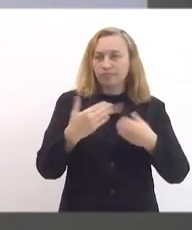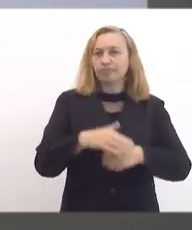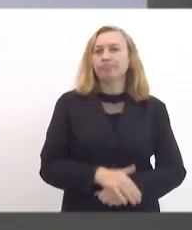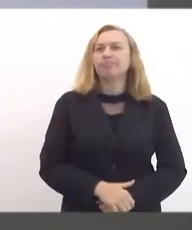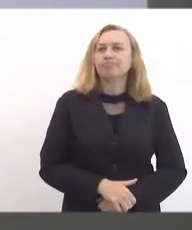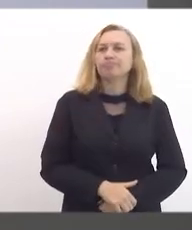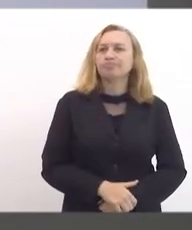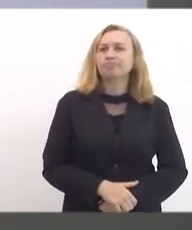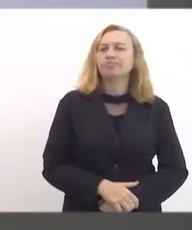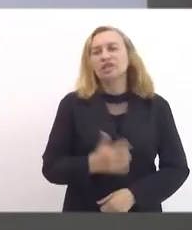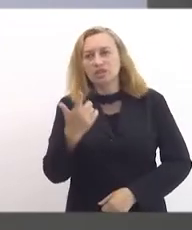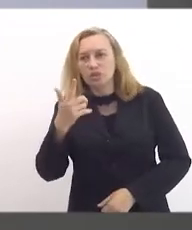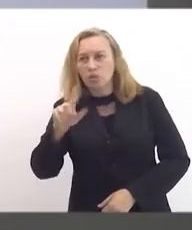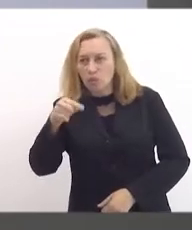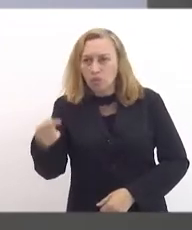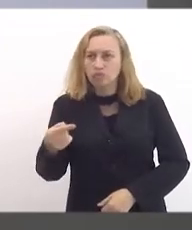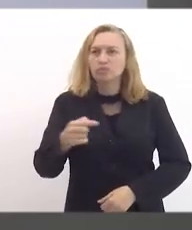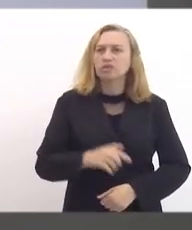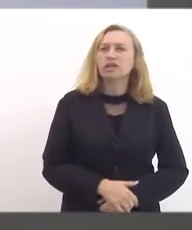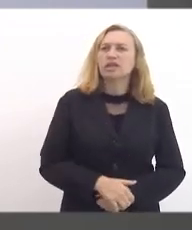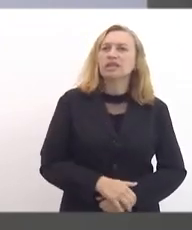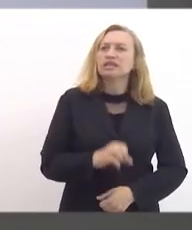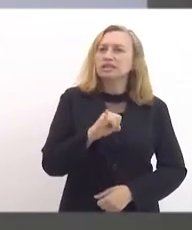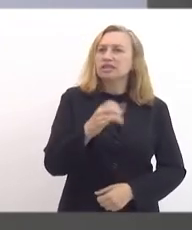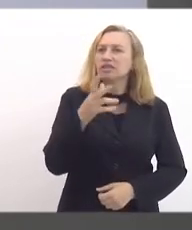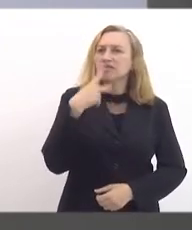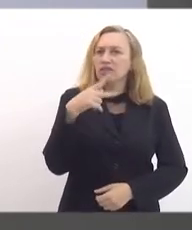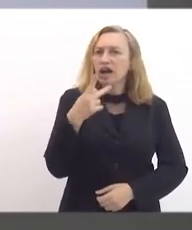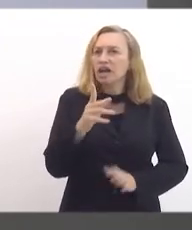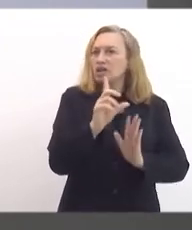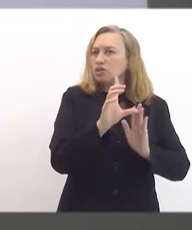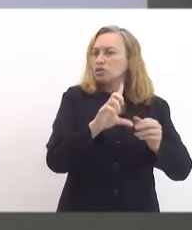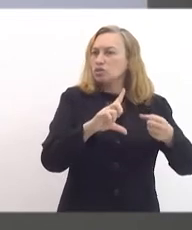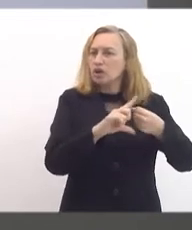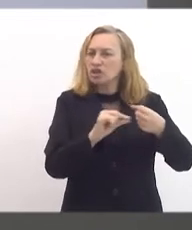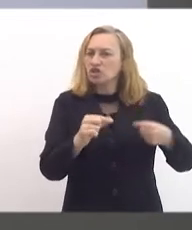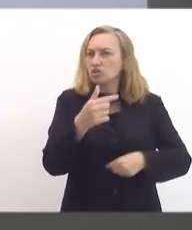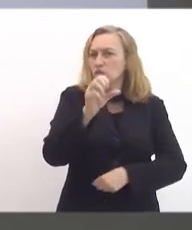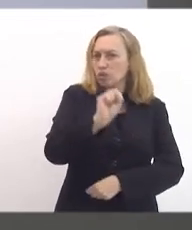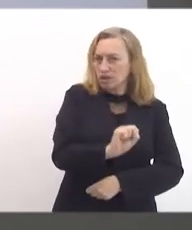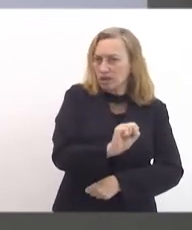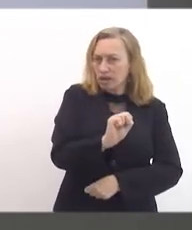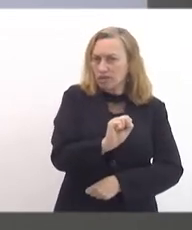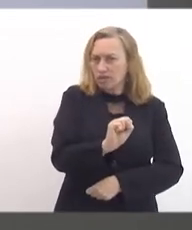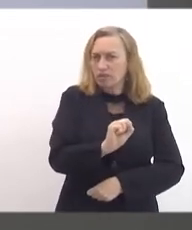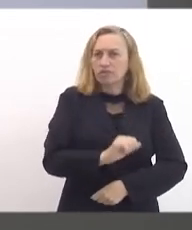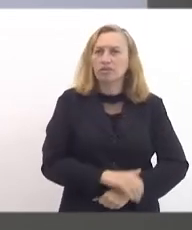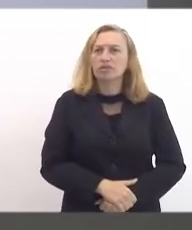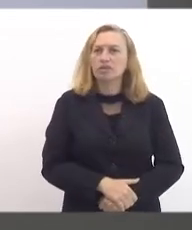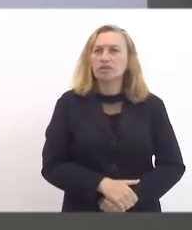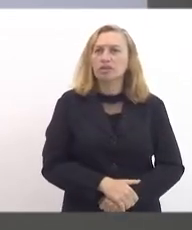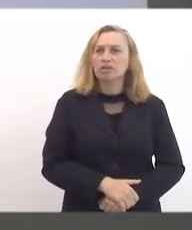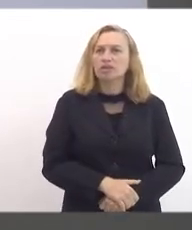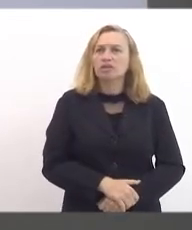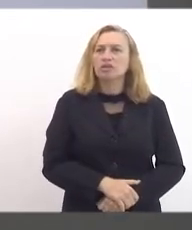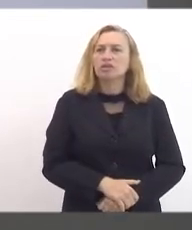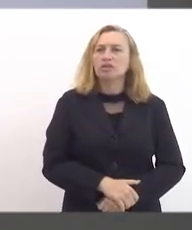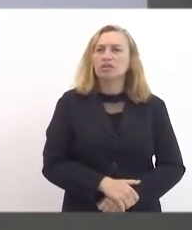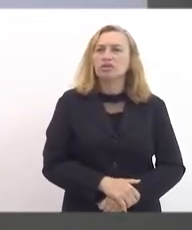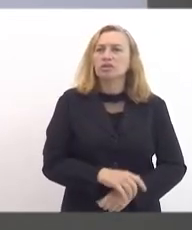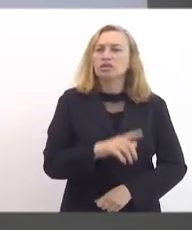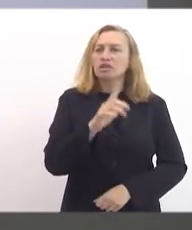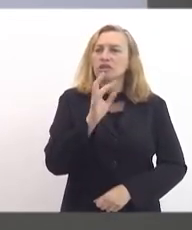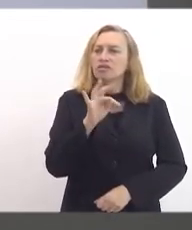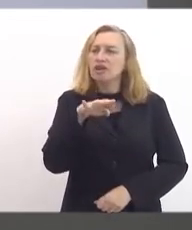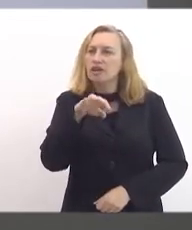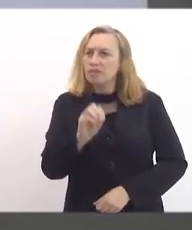E aí vamos lá né então se ele menciona no artigo 8º um caso de ferimento